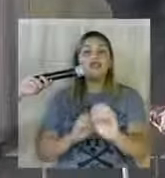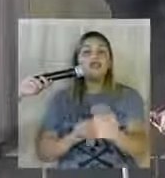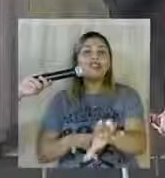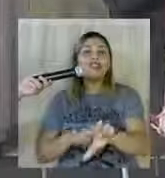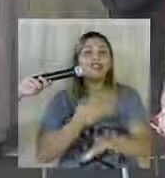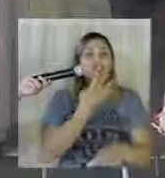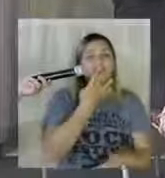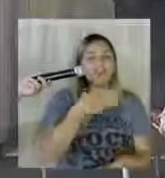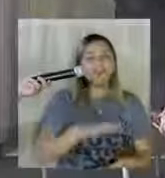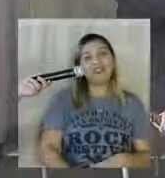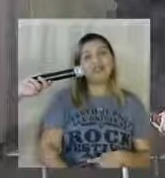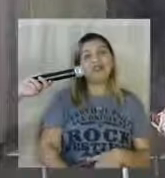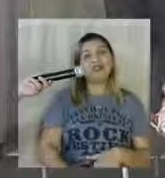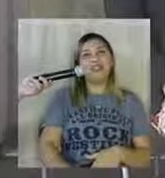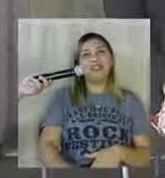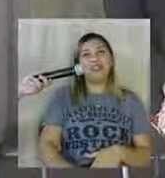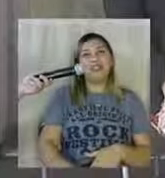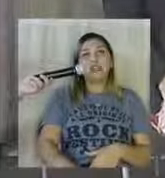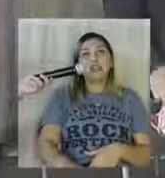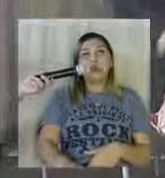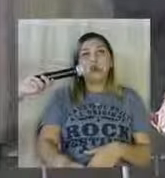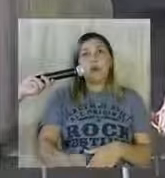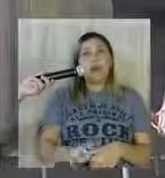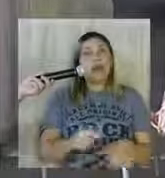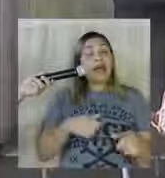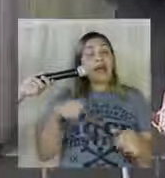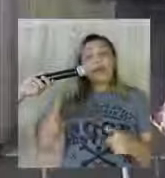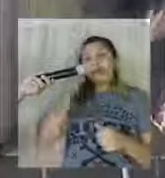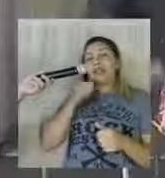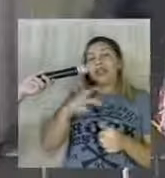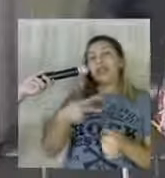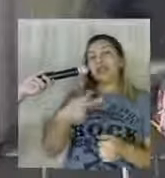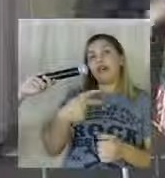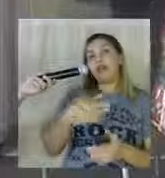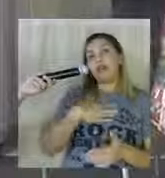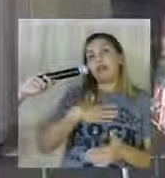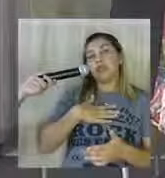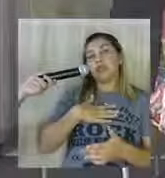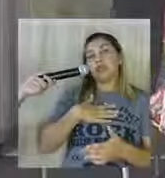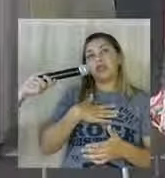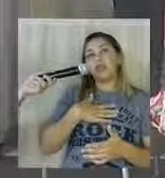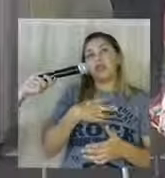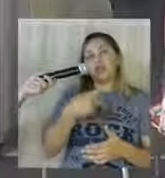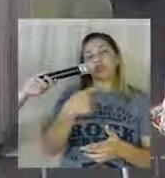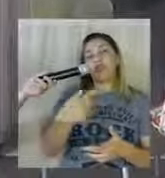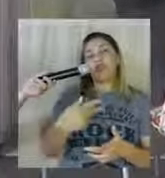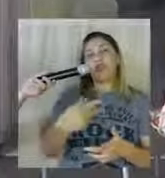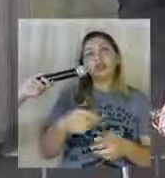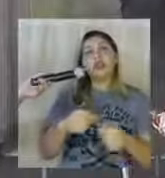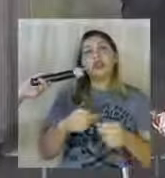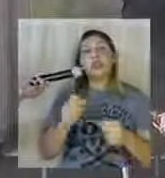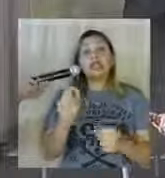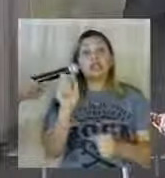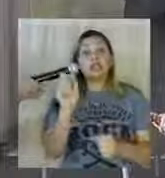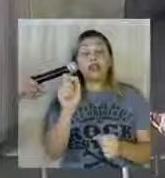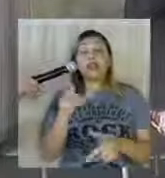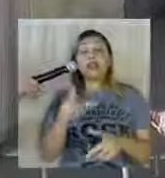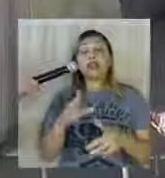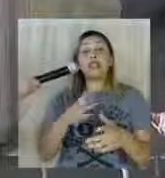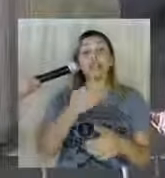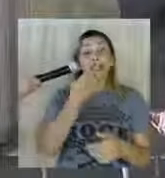no ensino infantil. A Alessandra, ela fala para mim, em uma das falas,